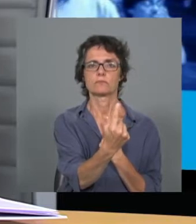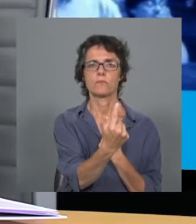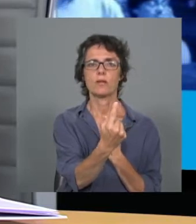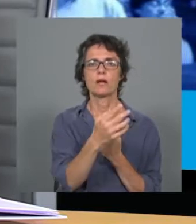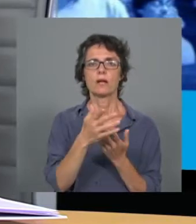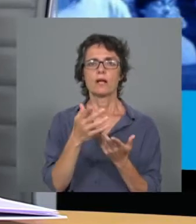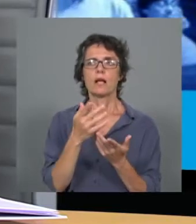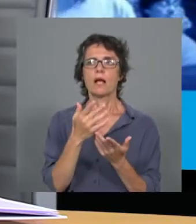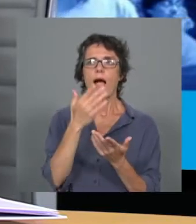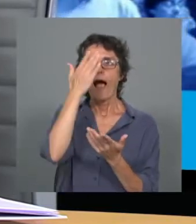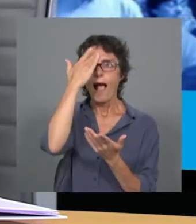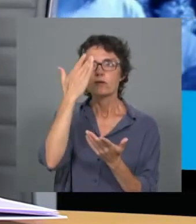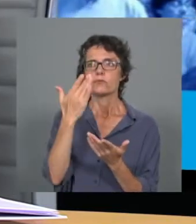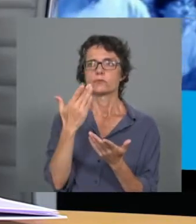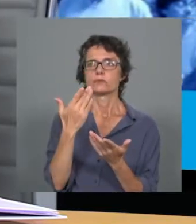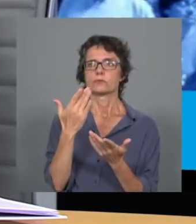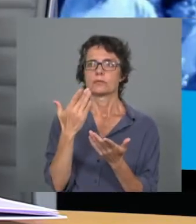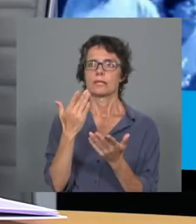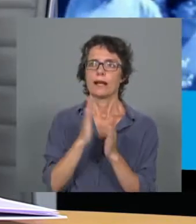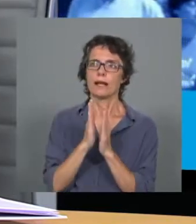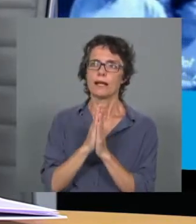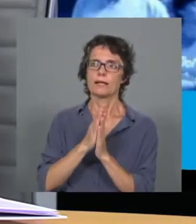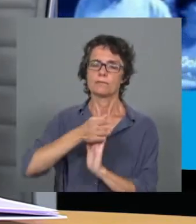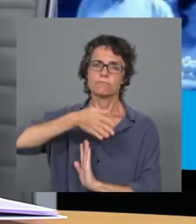sido dito, e tem sido dito pela Igreja a todos os